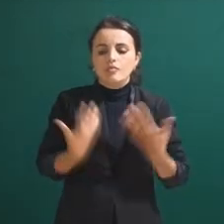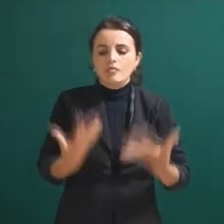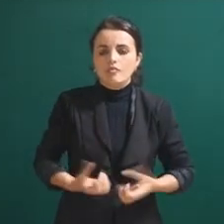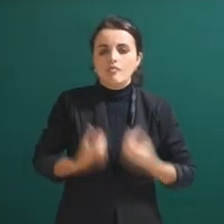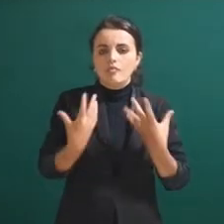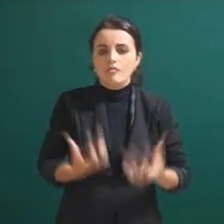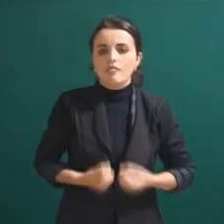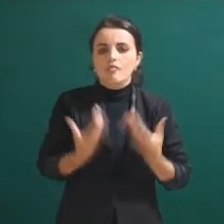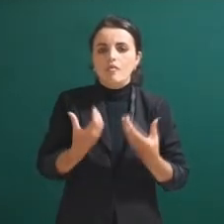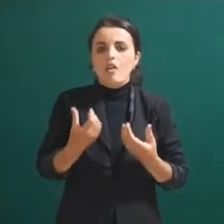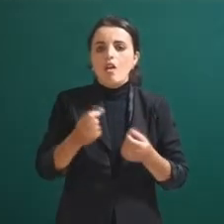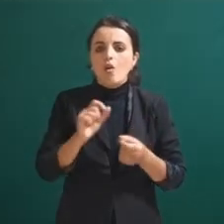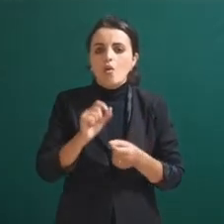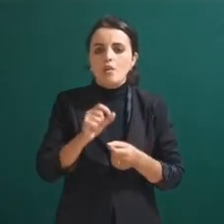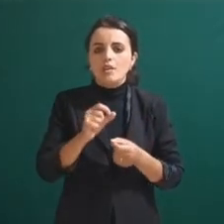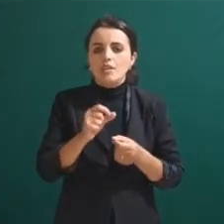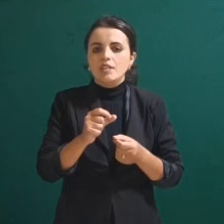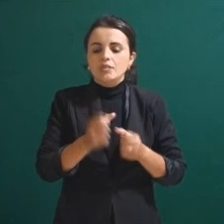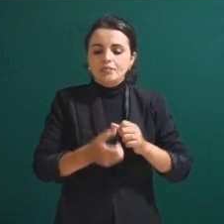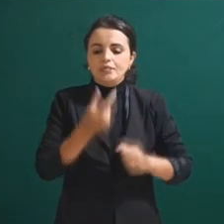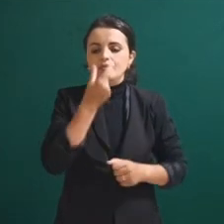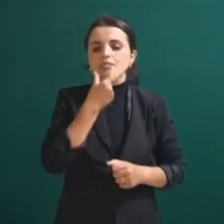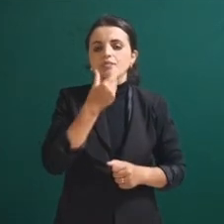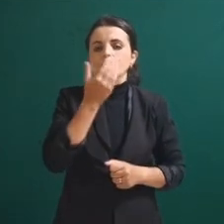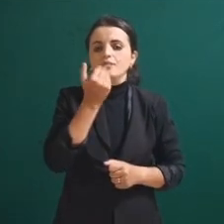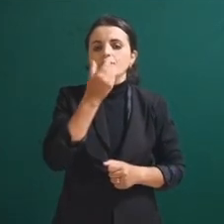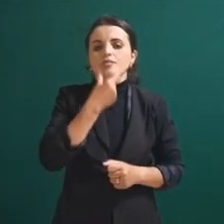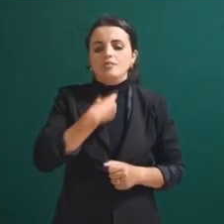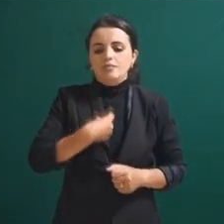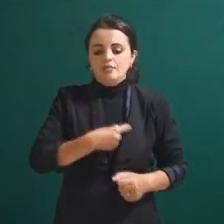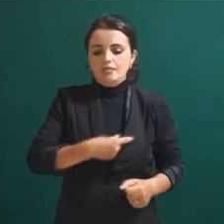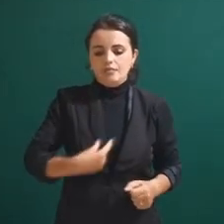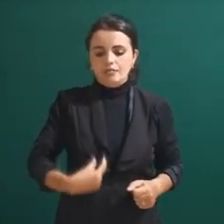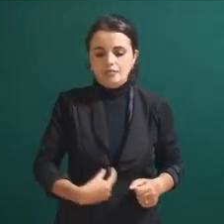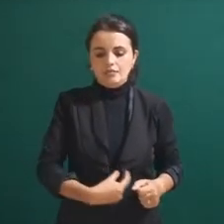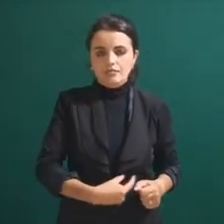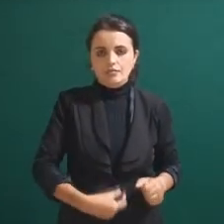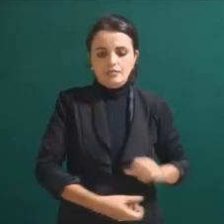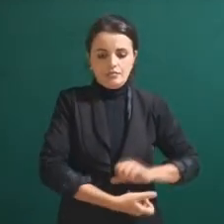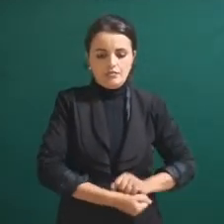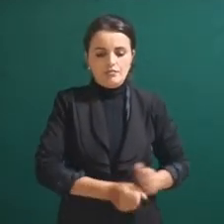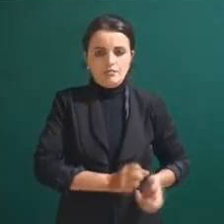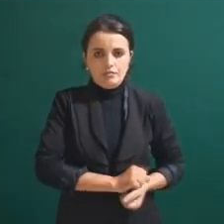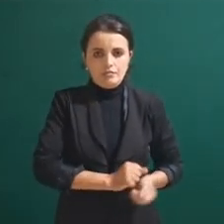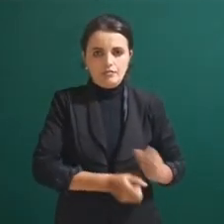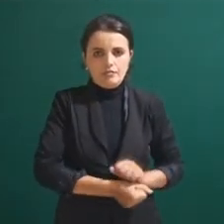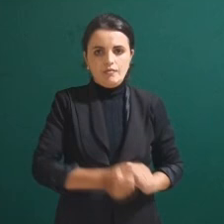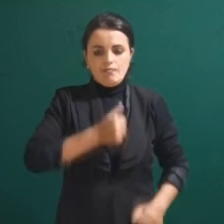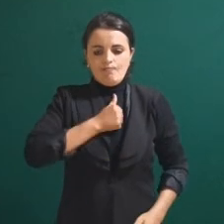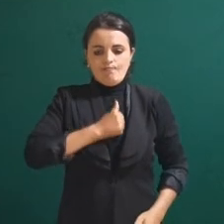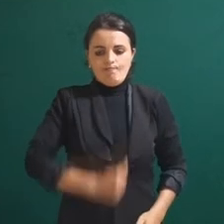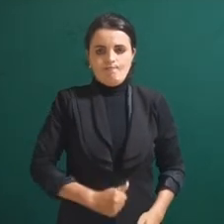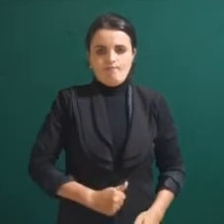foram absorvidos pelo nosso organismo, são formadas as fezes, no qual vai passar por todo esse caminho aqui, que é o nosso intestino grosso, e